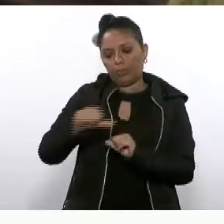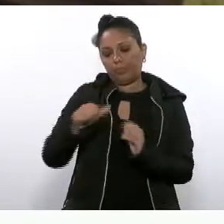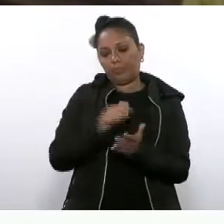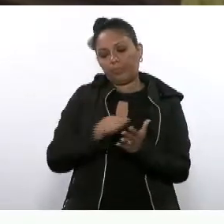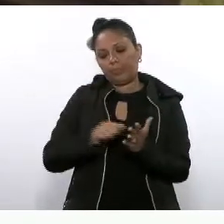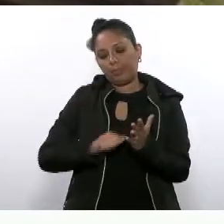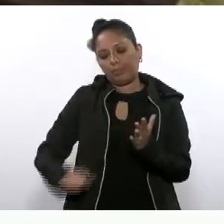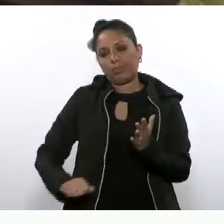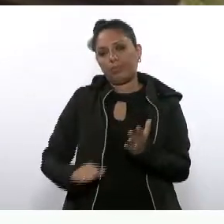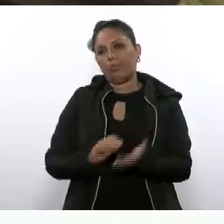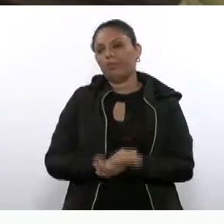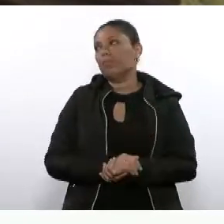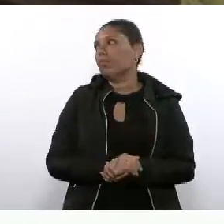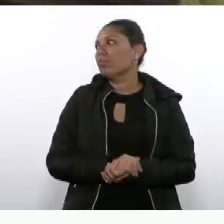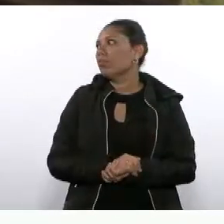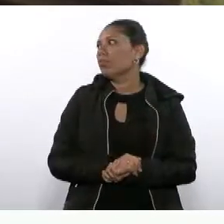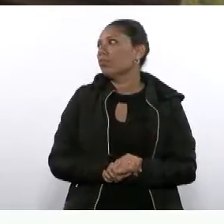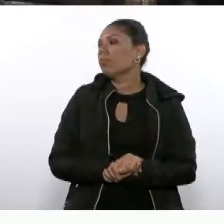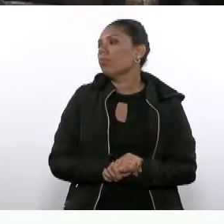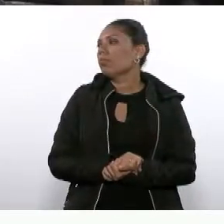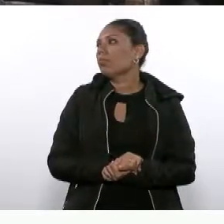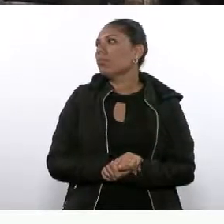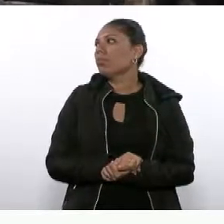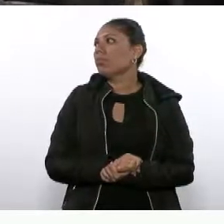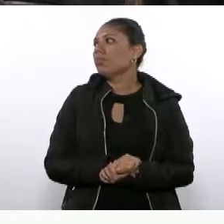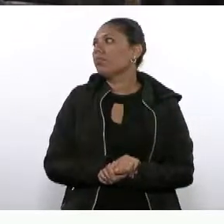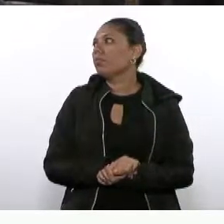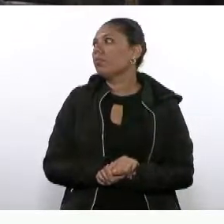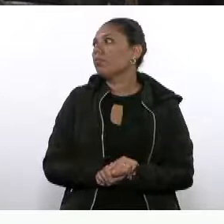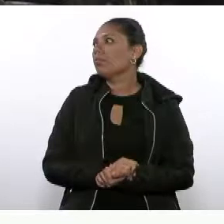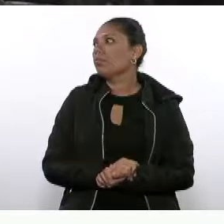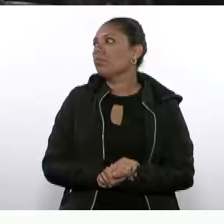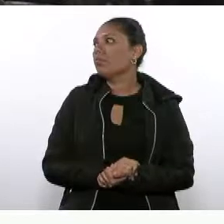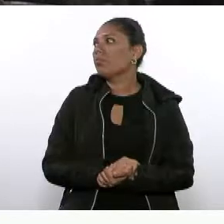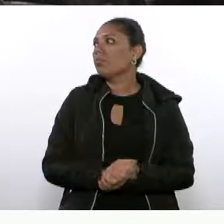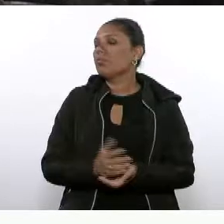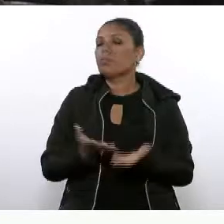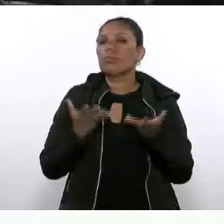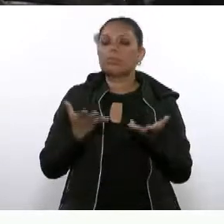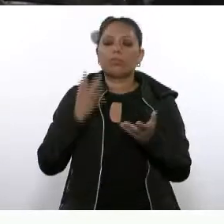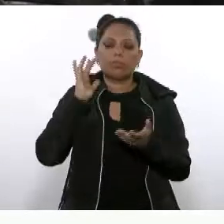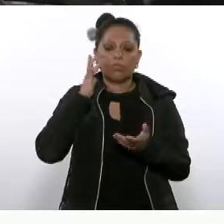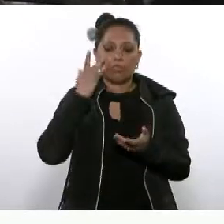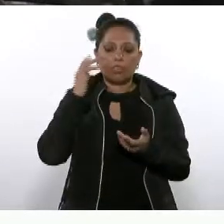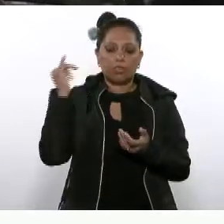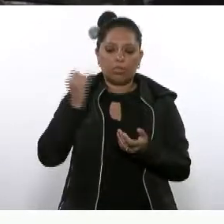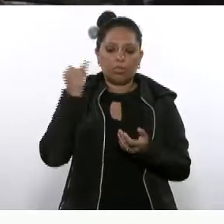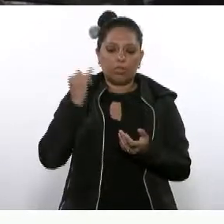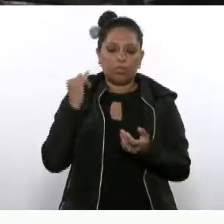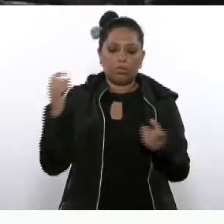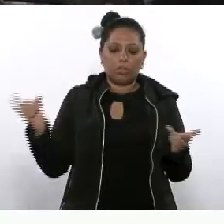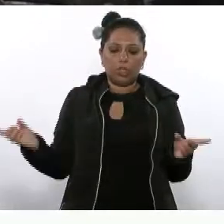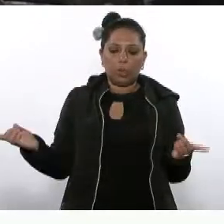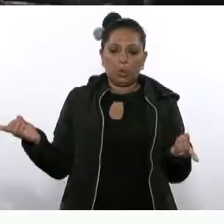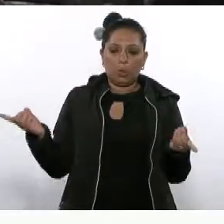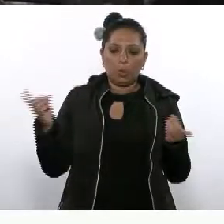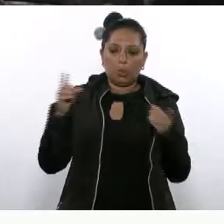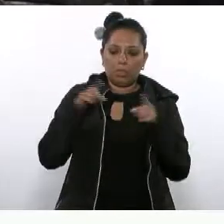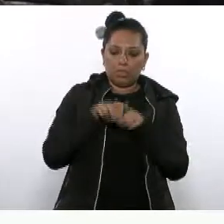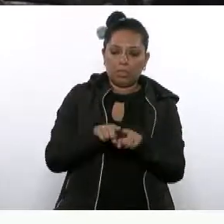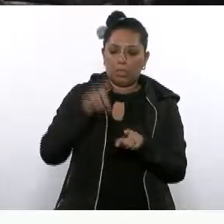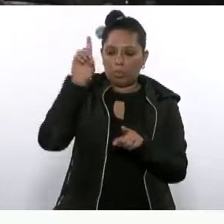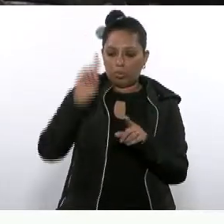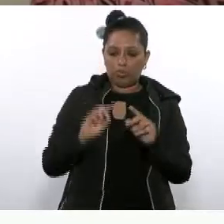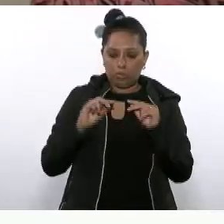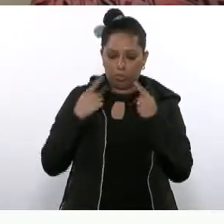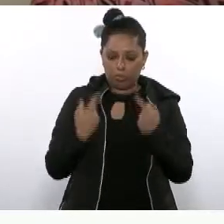Mulher e trabalho. Posso fazer uma sugestão? Pode, deve. Para incluir a Comissão de Direitos Humanos. Perfeito. Nós recebemos muitas